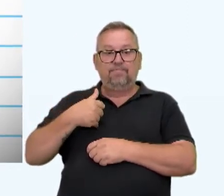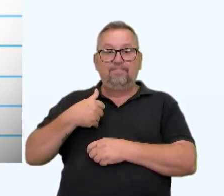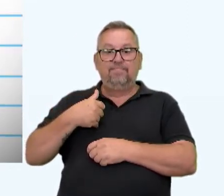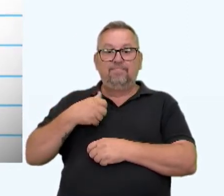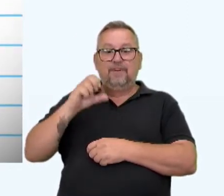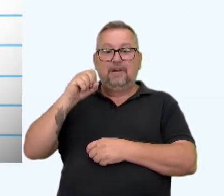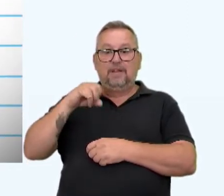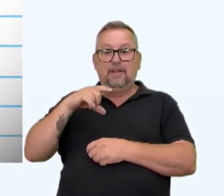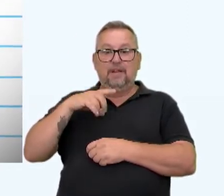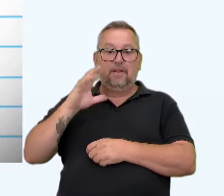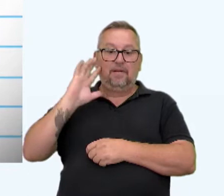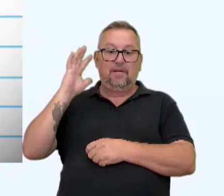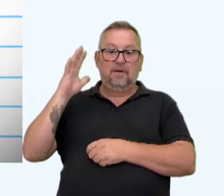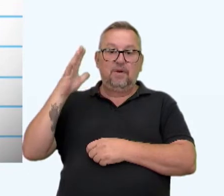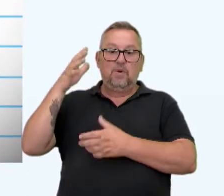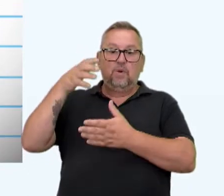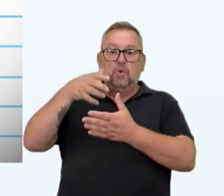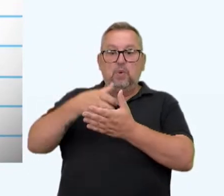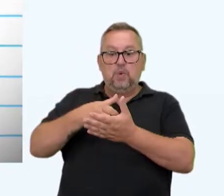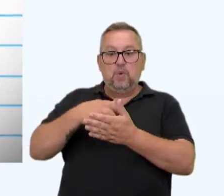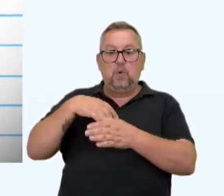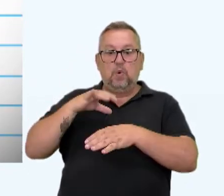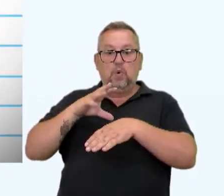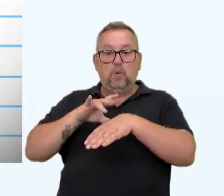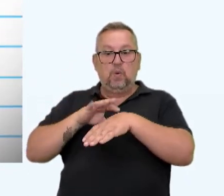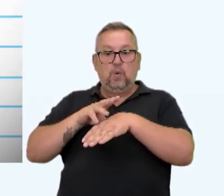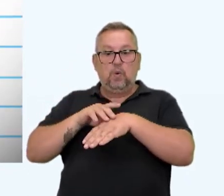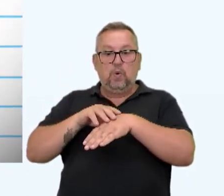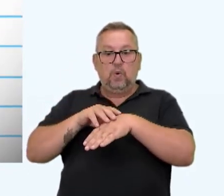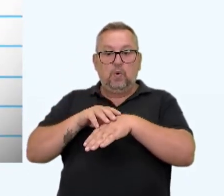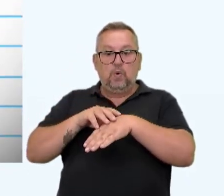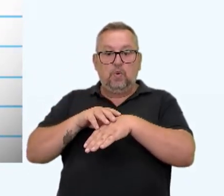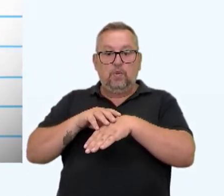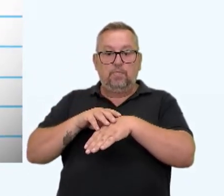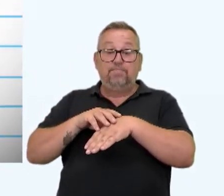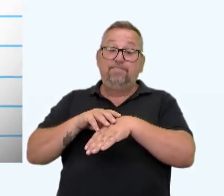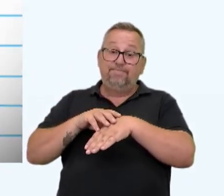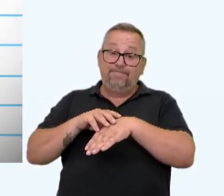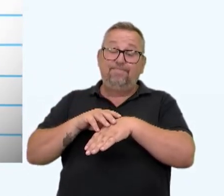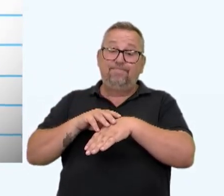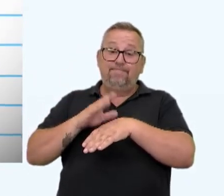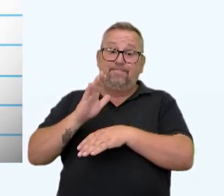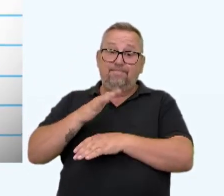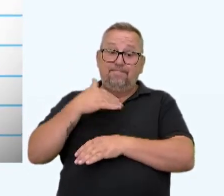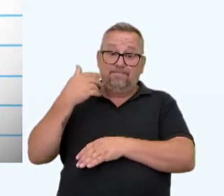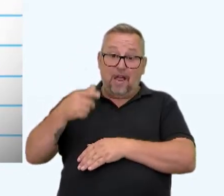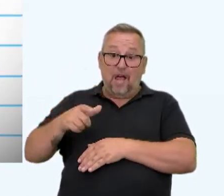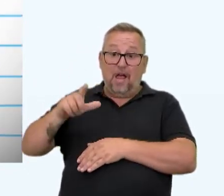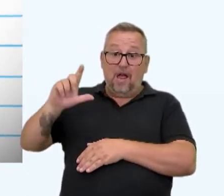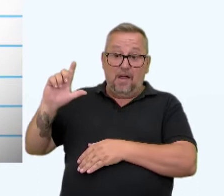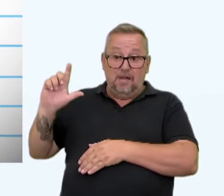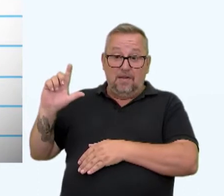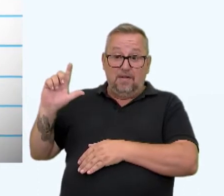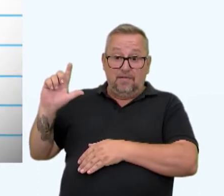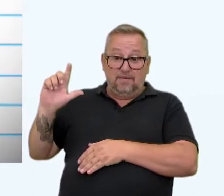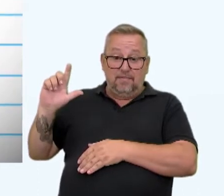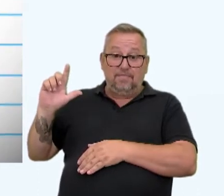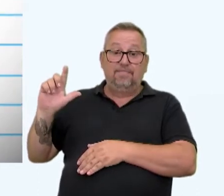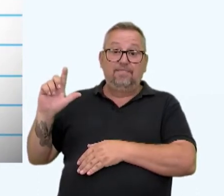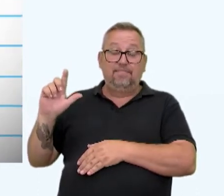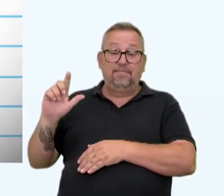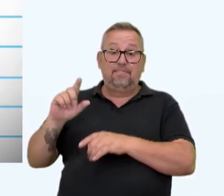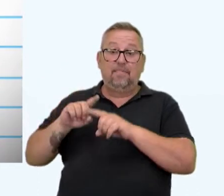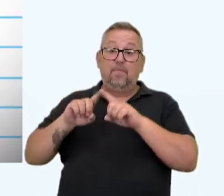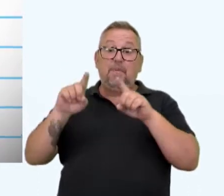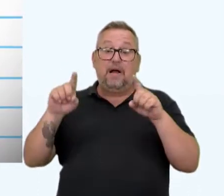ela sofrer um acidente ou tiver uma doença fatal, Deus queira que não, pode morrer bem antes de chegar a essa idade. Por